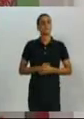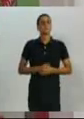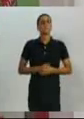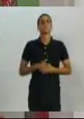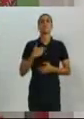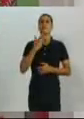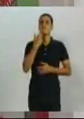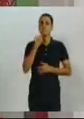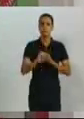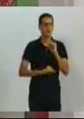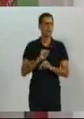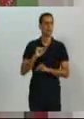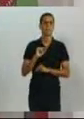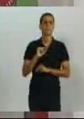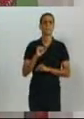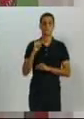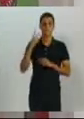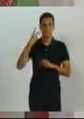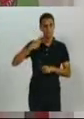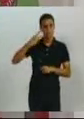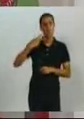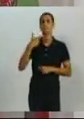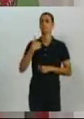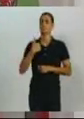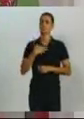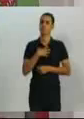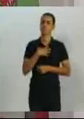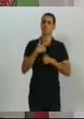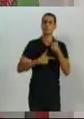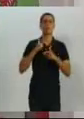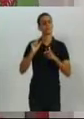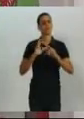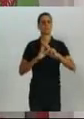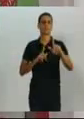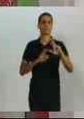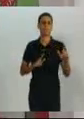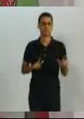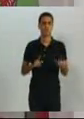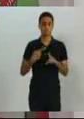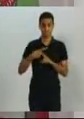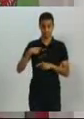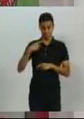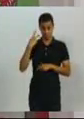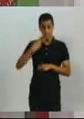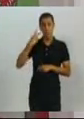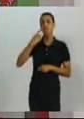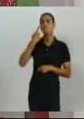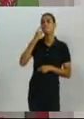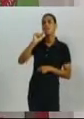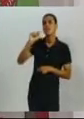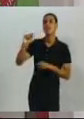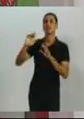o vereador Becker trabalha um pouco diferente de muitos. O vereador Becker escuta a comunidade e traz